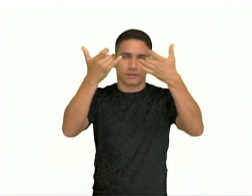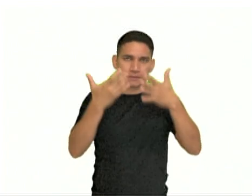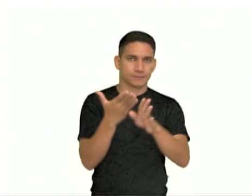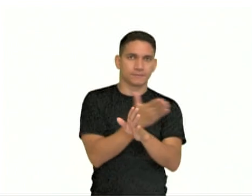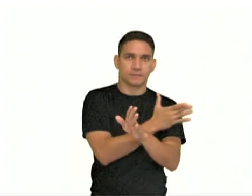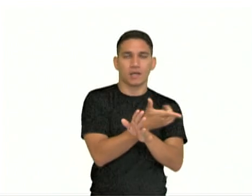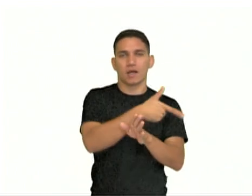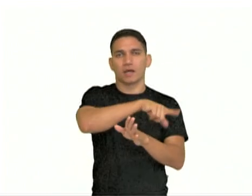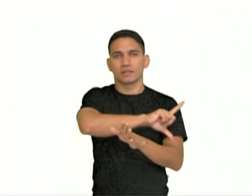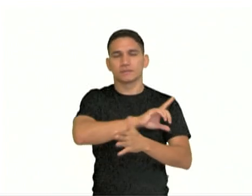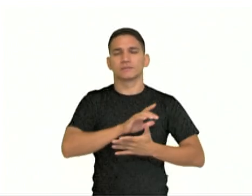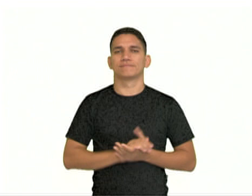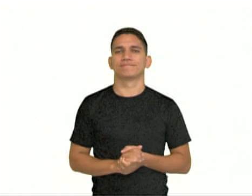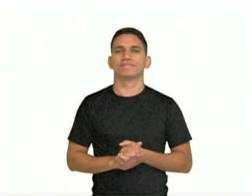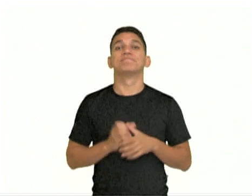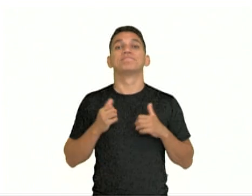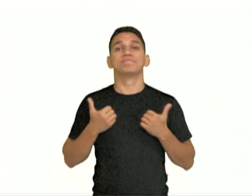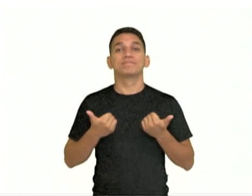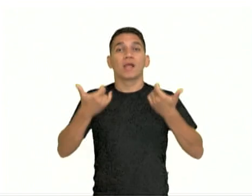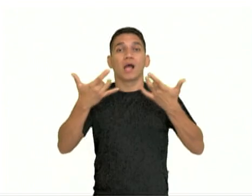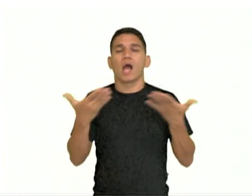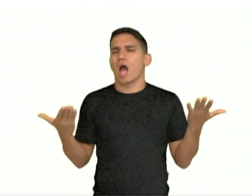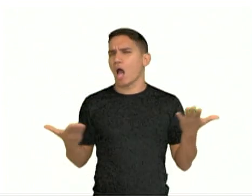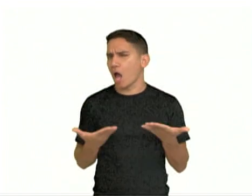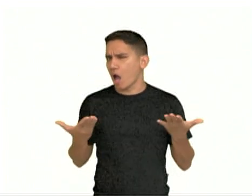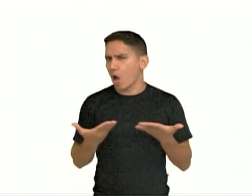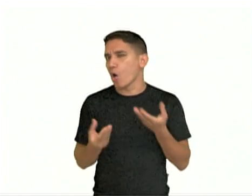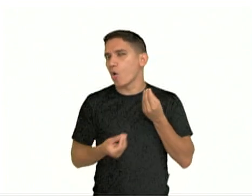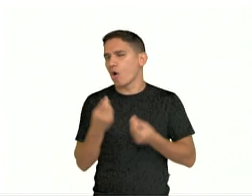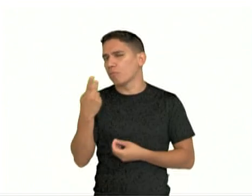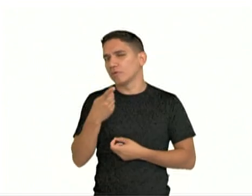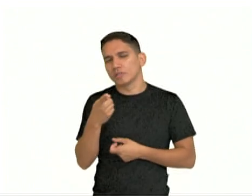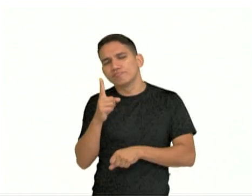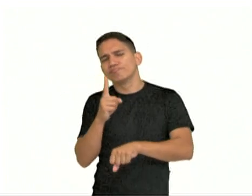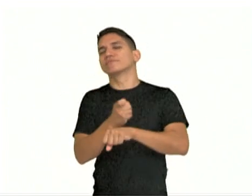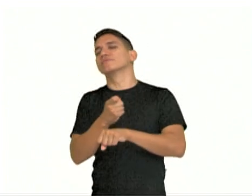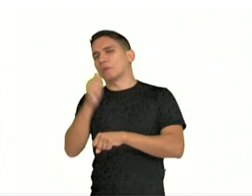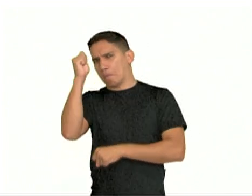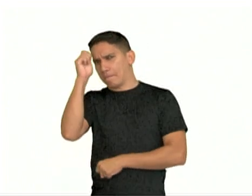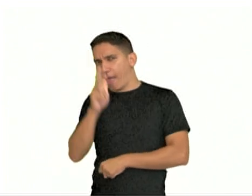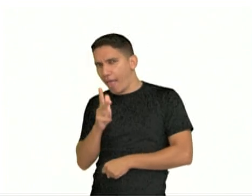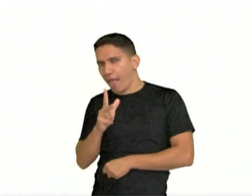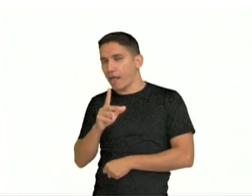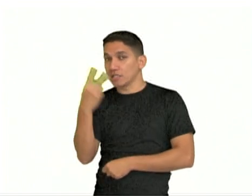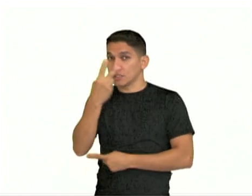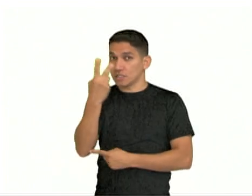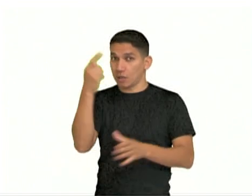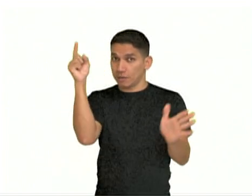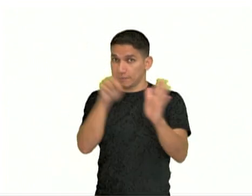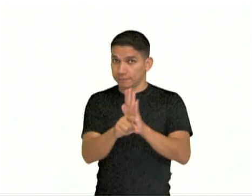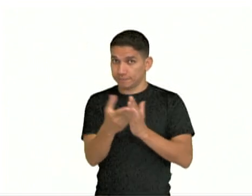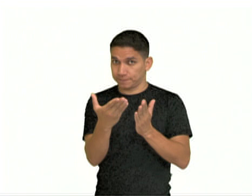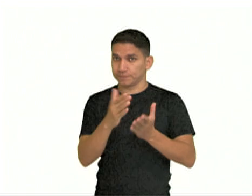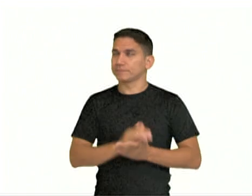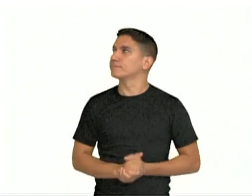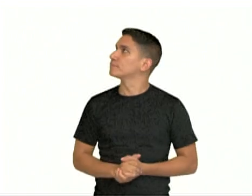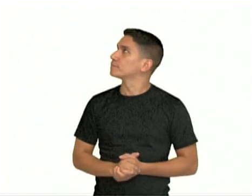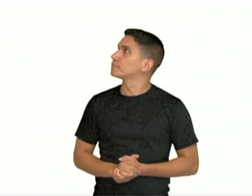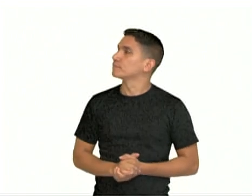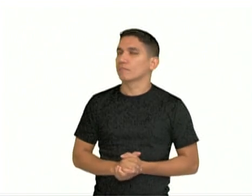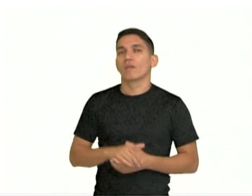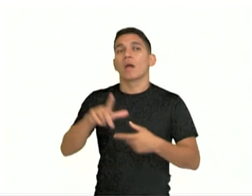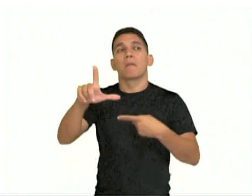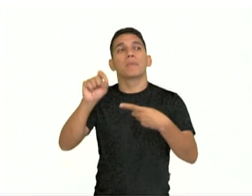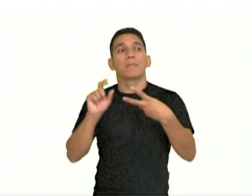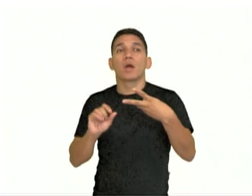Beleza? Agora eu vou ver como é que vocês estão aí, se não quer dar uma pegadinha aqui, hein? Vou fazer o segundo quiz com vocês. Assinale a alternativa